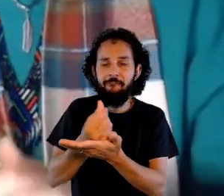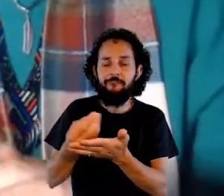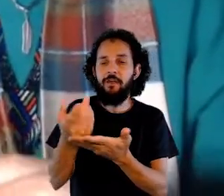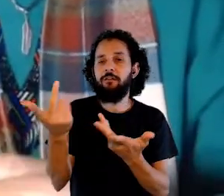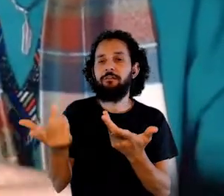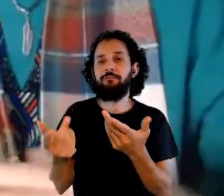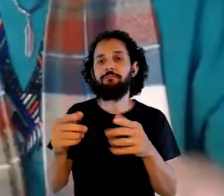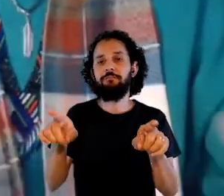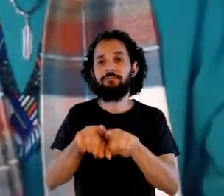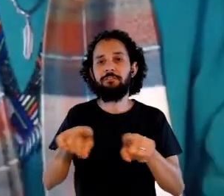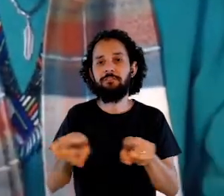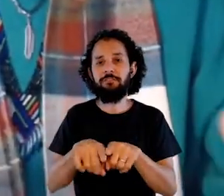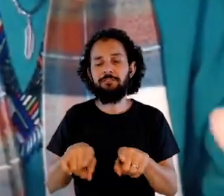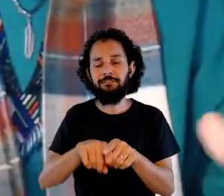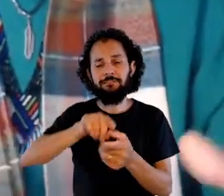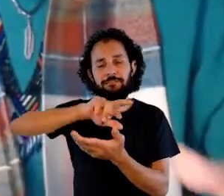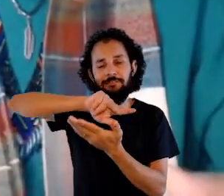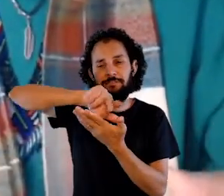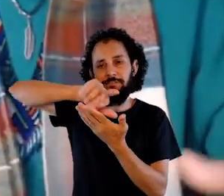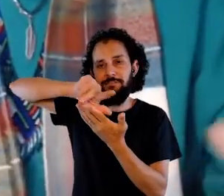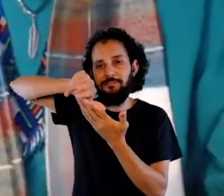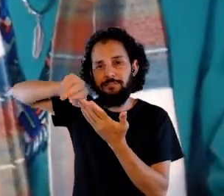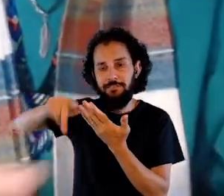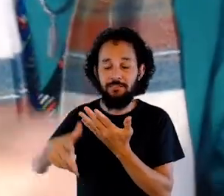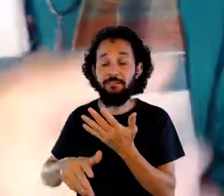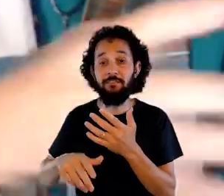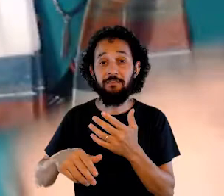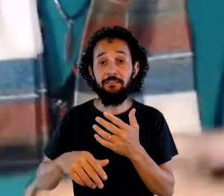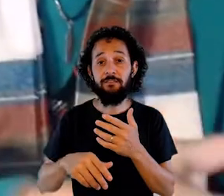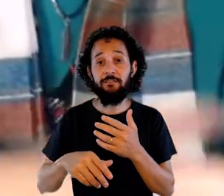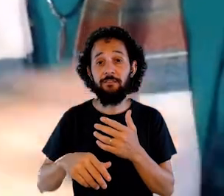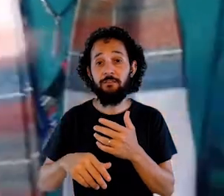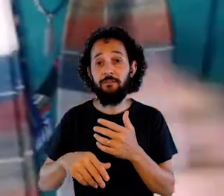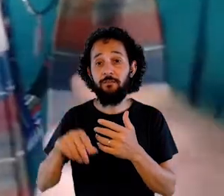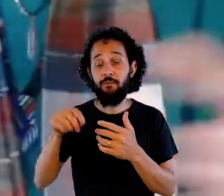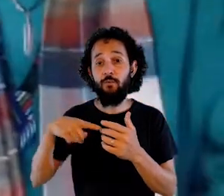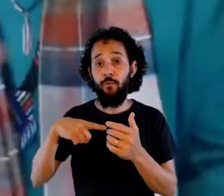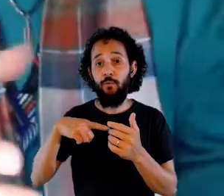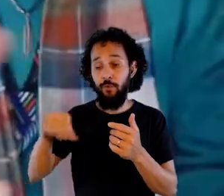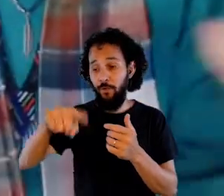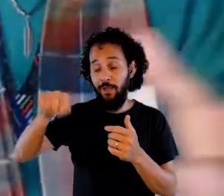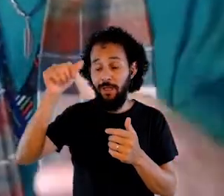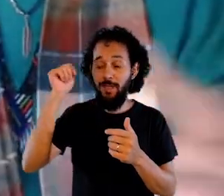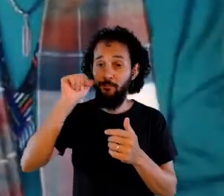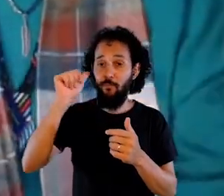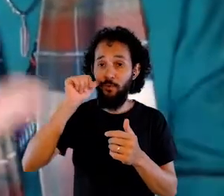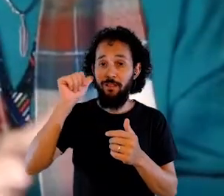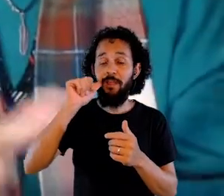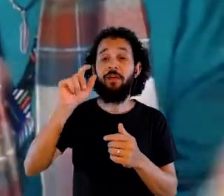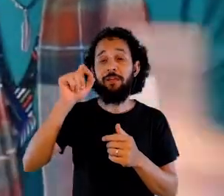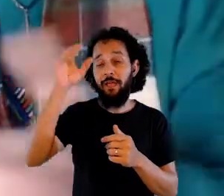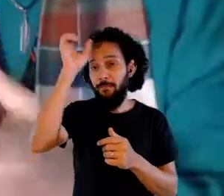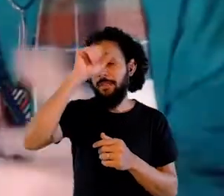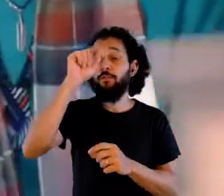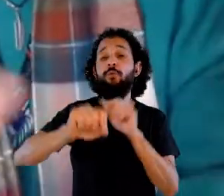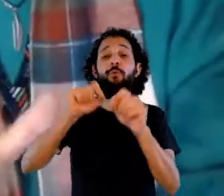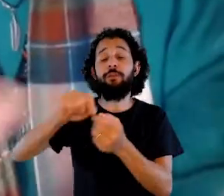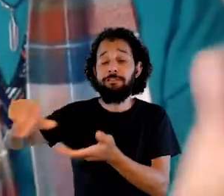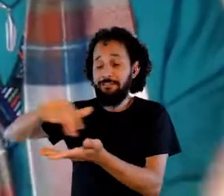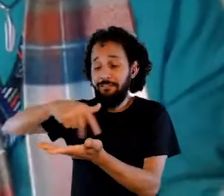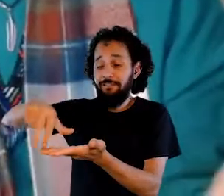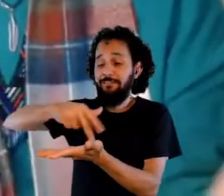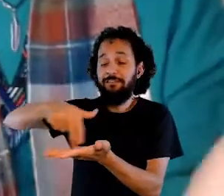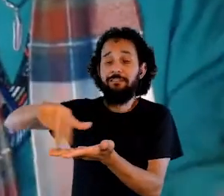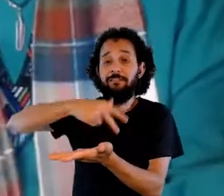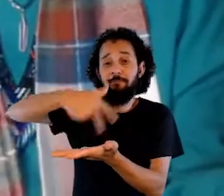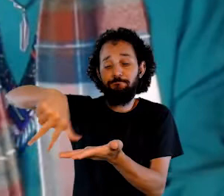enteógenas, não é? E quando já com as mulheres aprendia já as danças, quer dizer, tudo era um processo único de